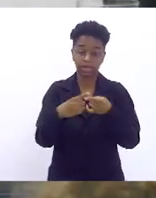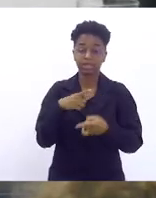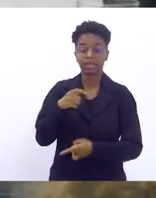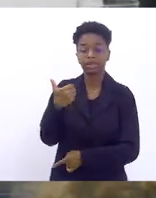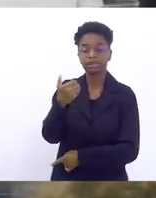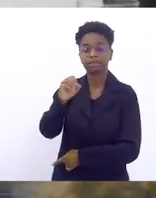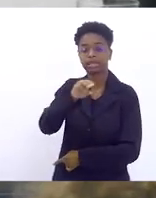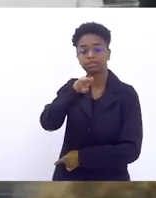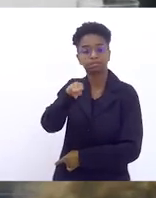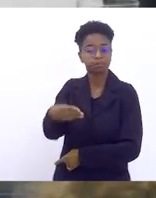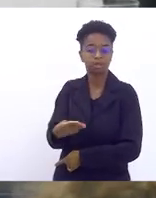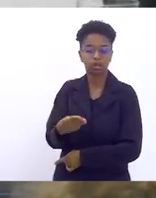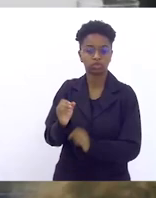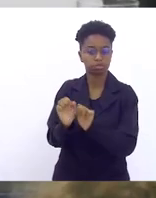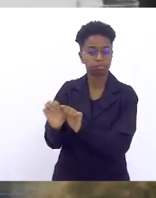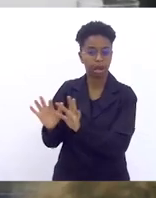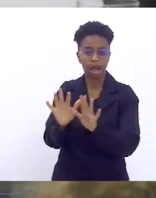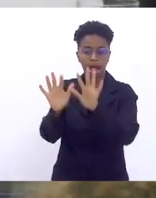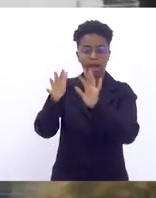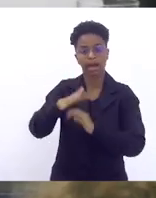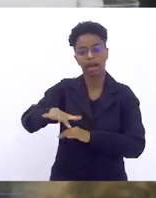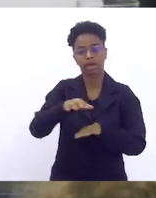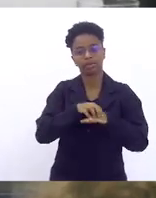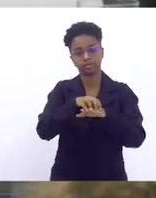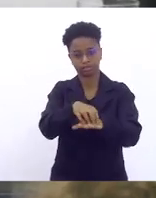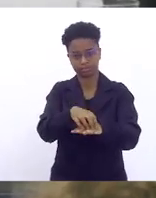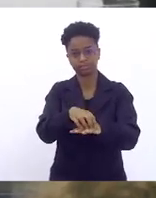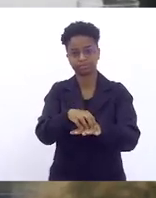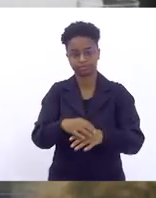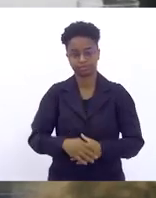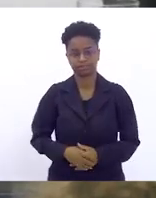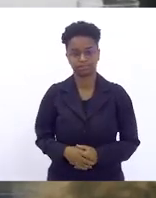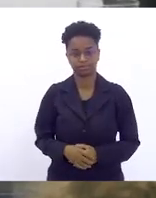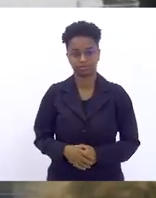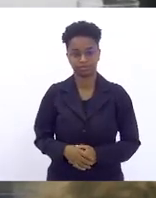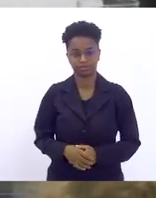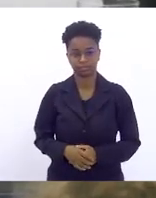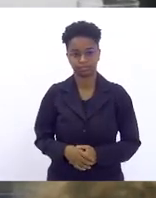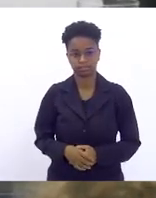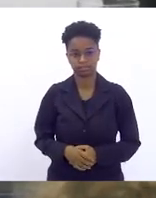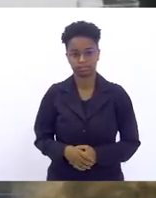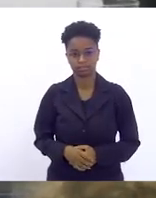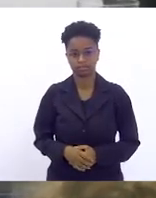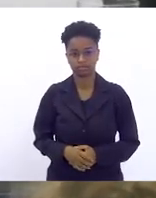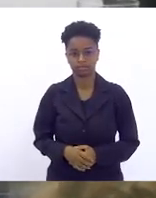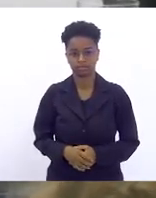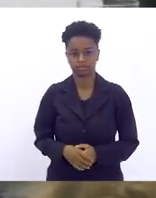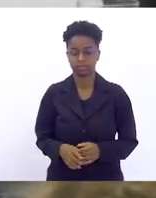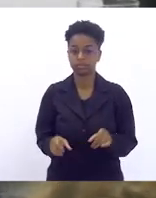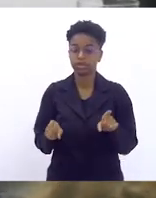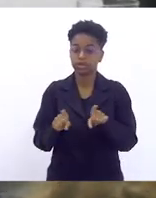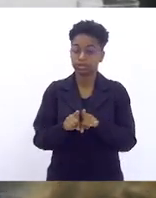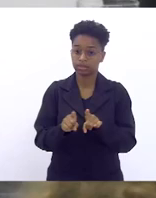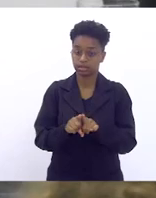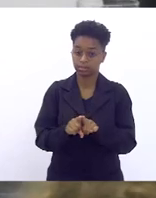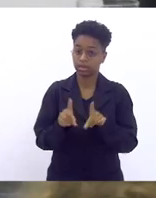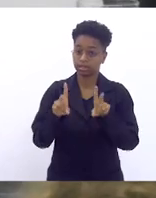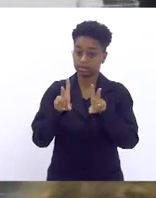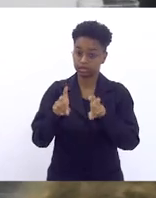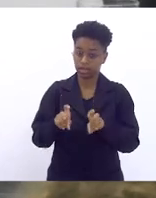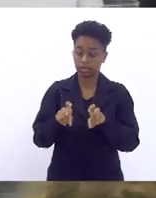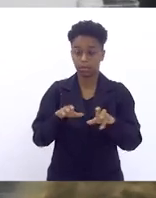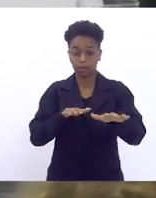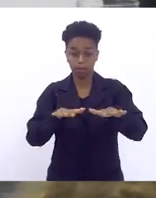de toneladas foi no setor de transporte E aí a questão da mobilidade